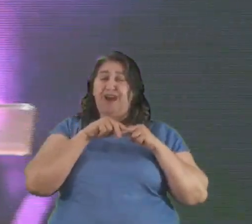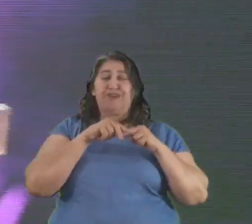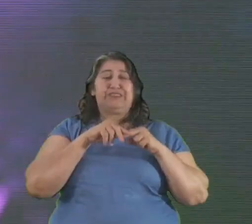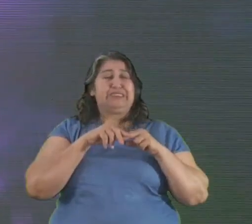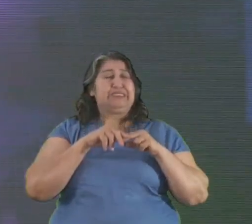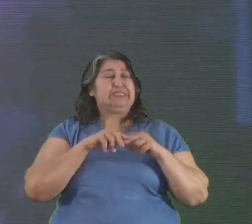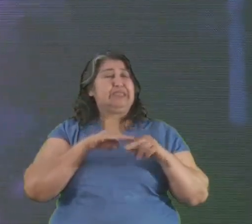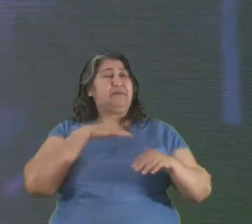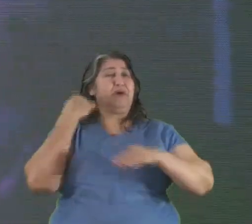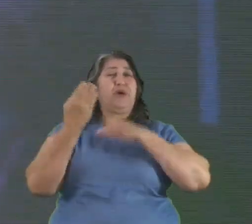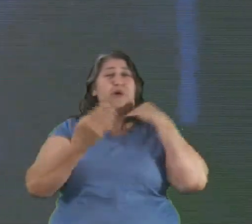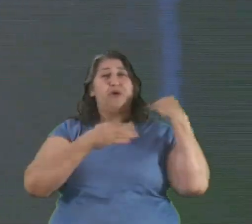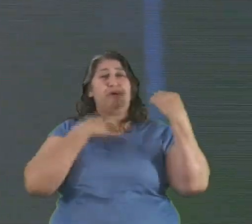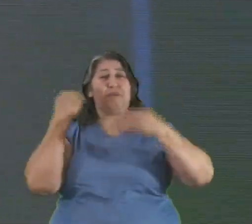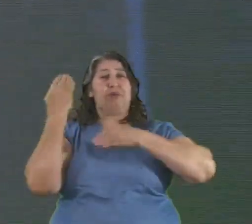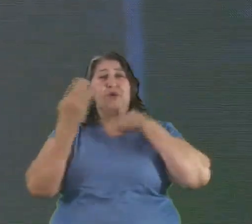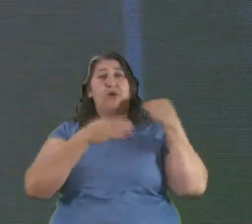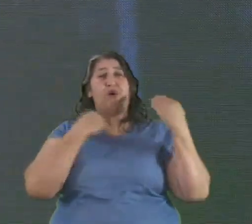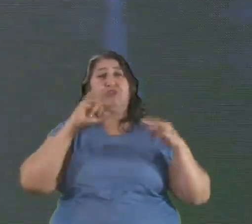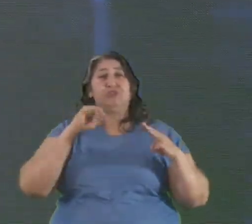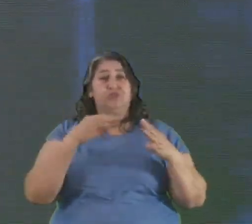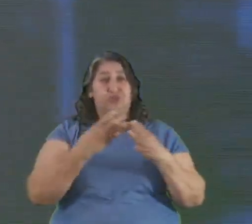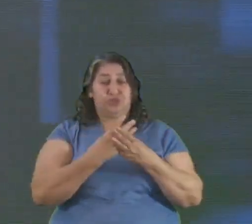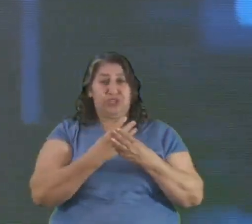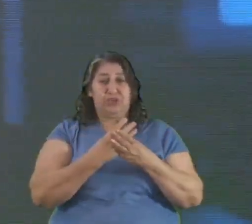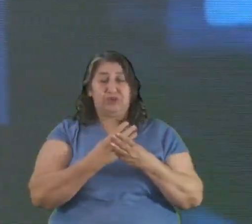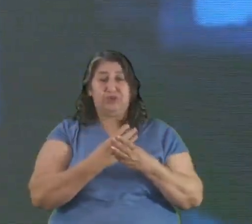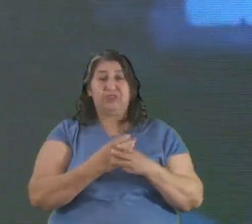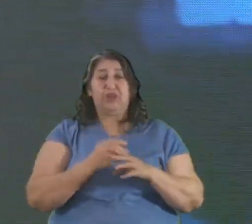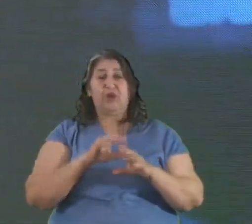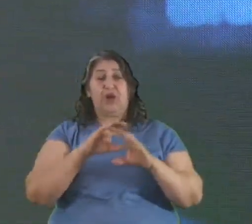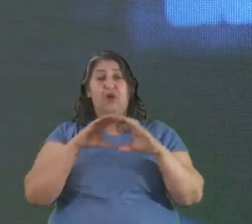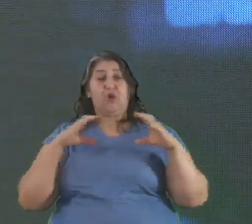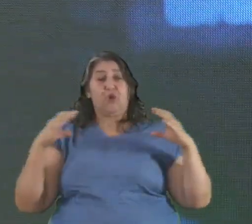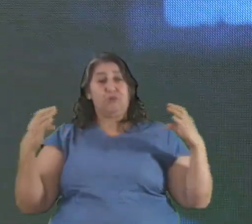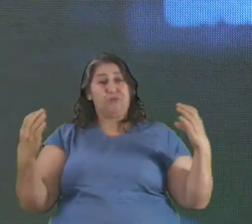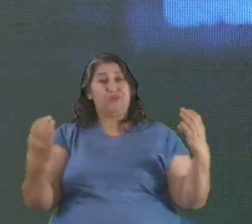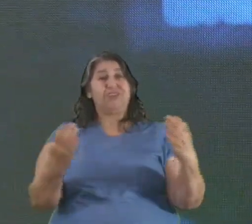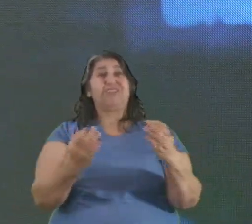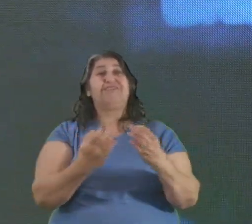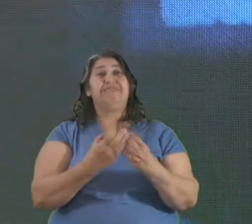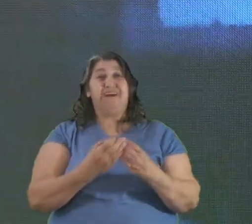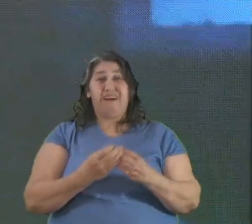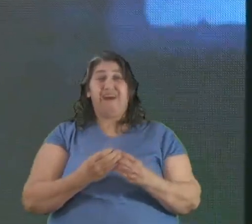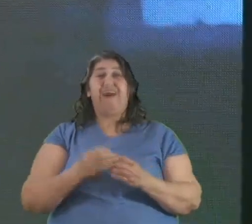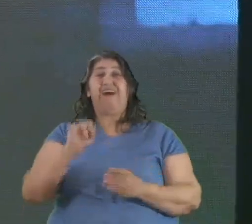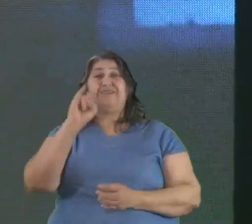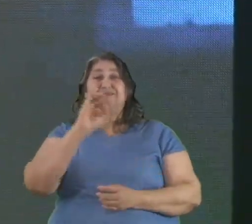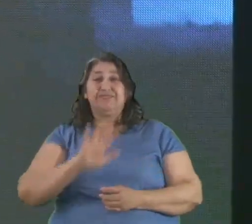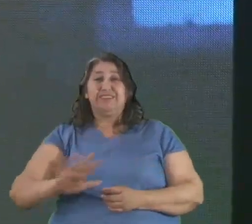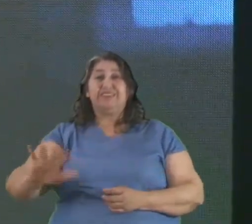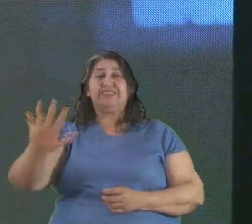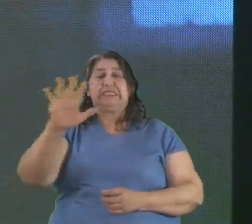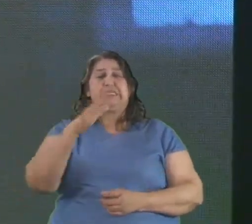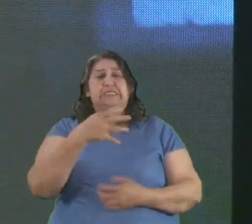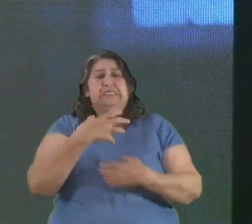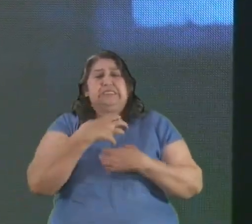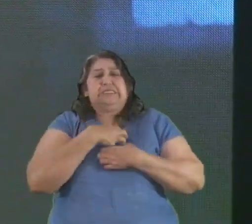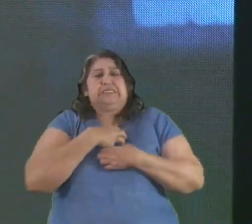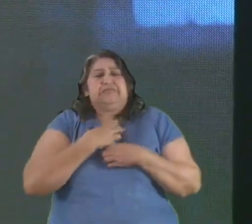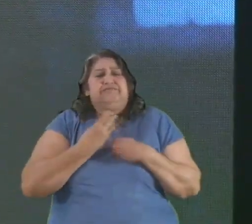dos judeus, a comunidade internacional se sensibiliza com a causa